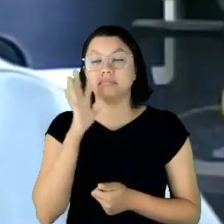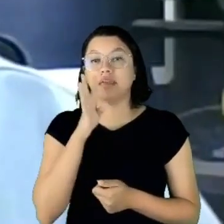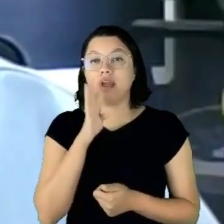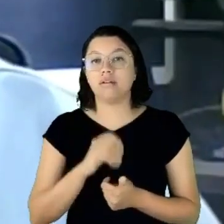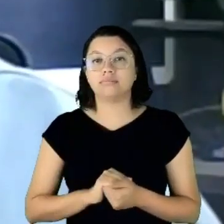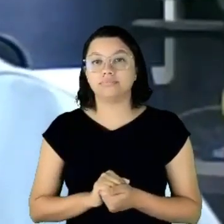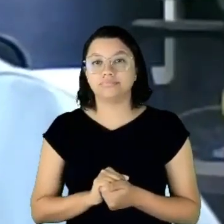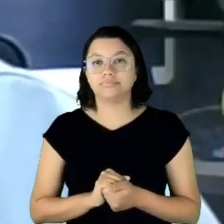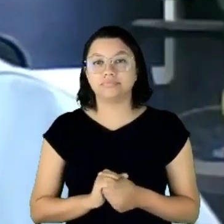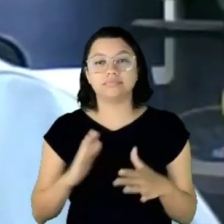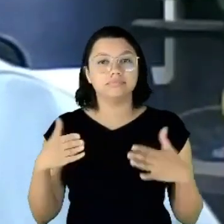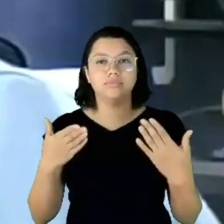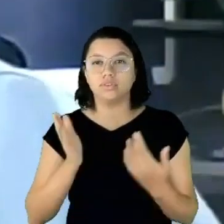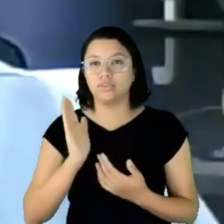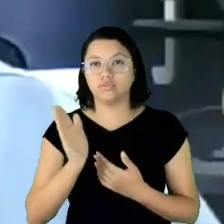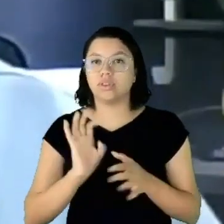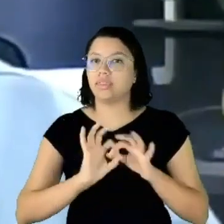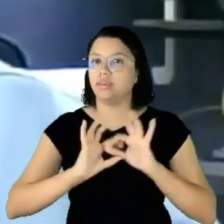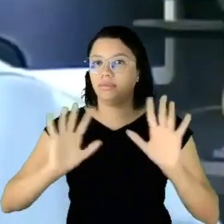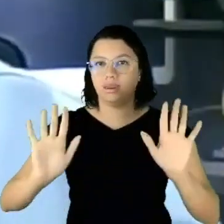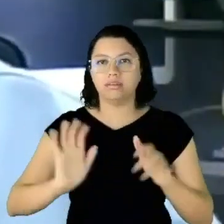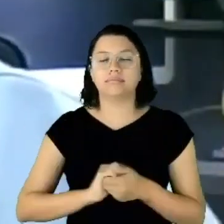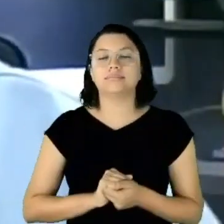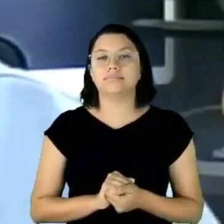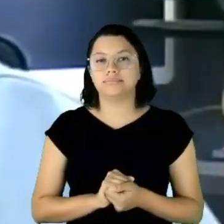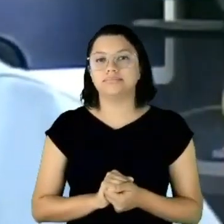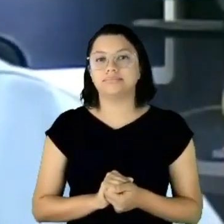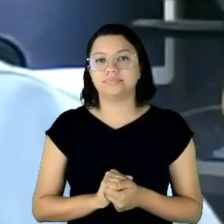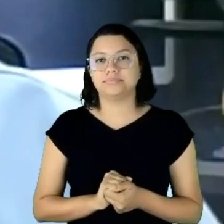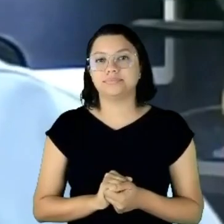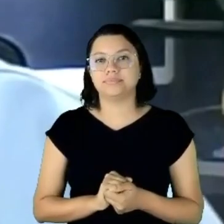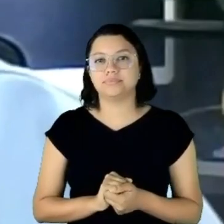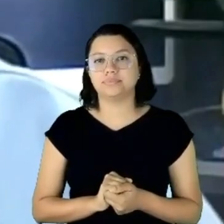ah legal então já já está liberado